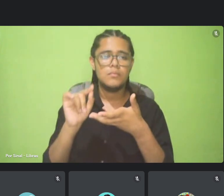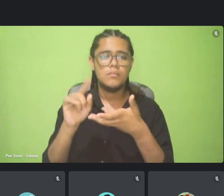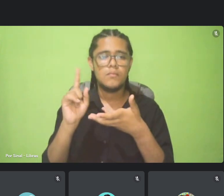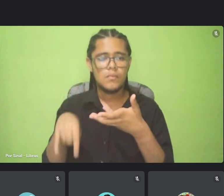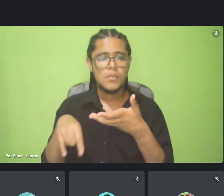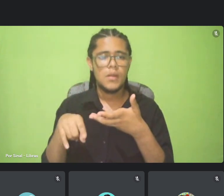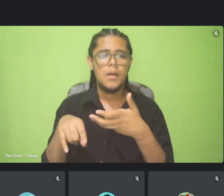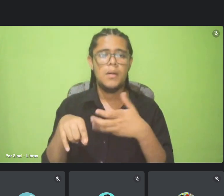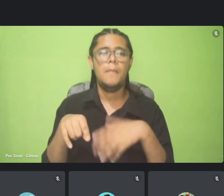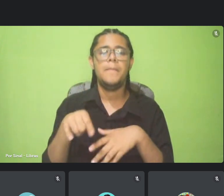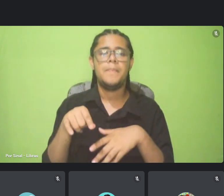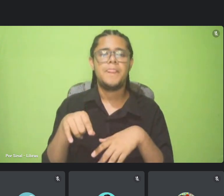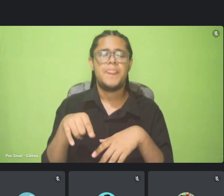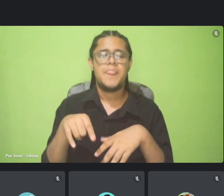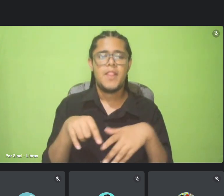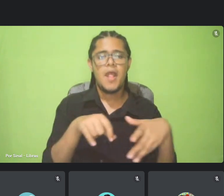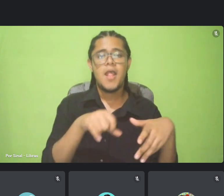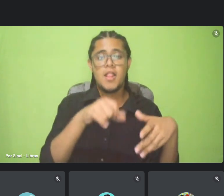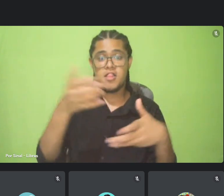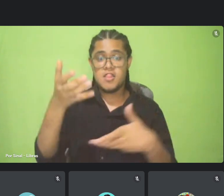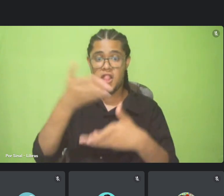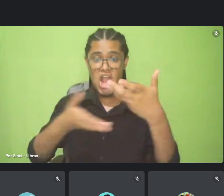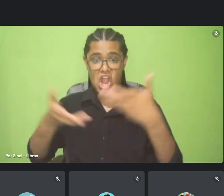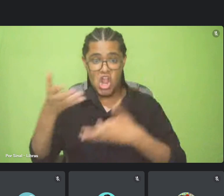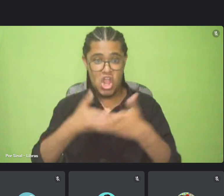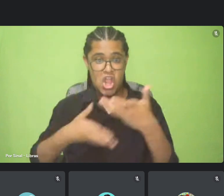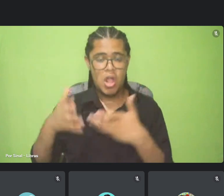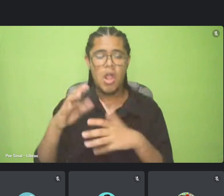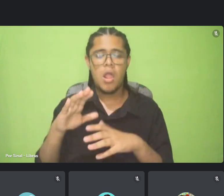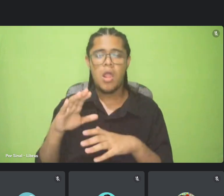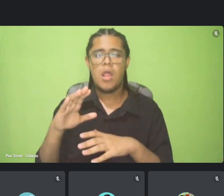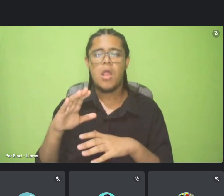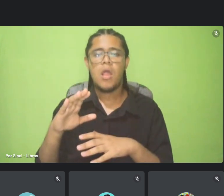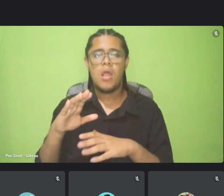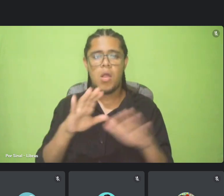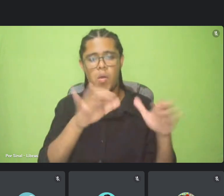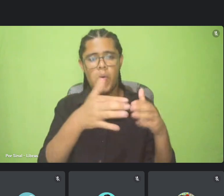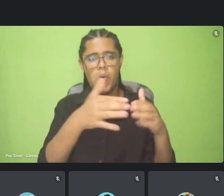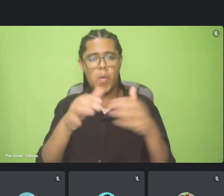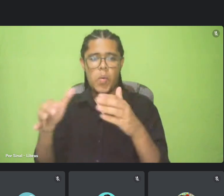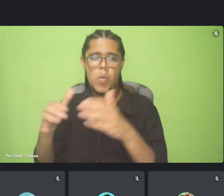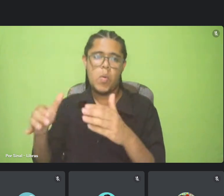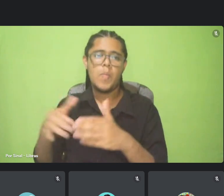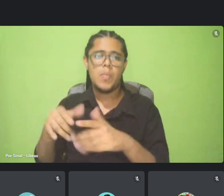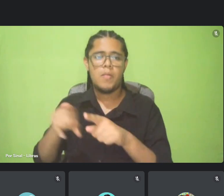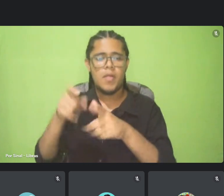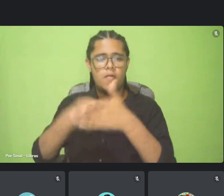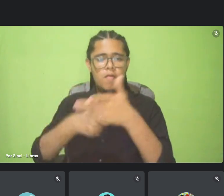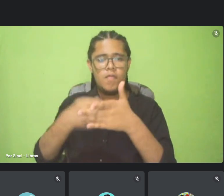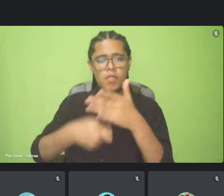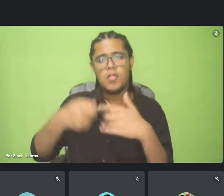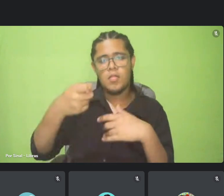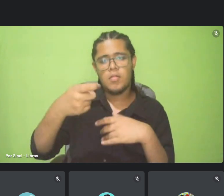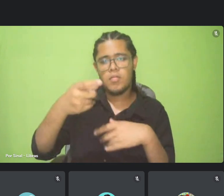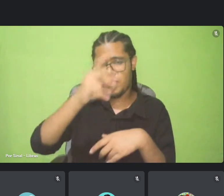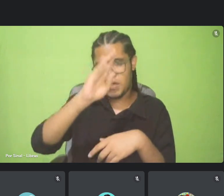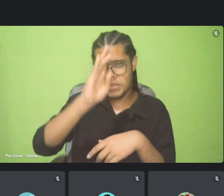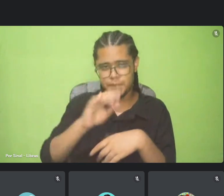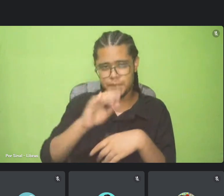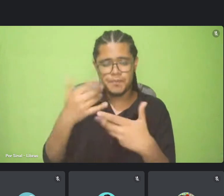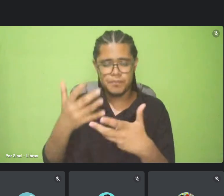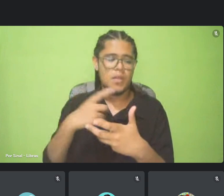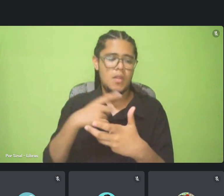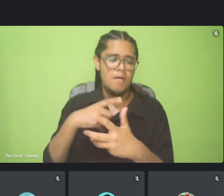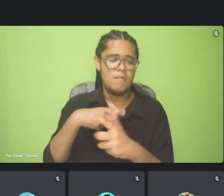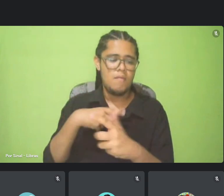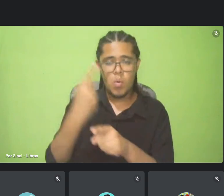é da rede de coletivos antiproibicionistas e ativistas do Brasil, a gente recebeu o encontro Nordeste aqui em 2012, se eu não me